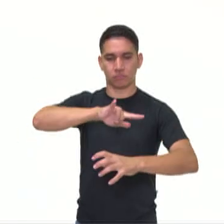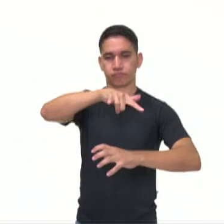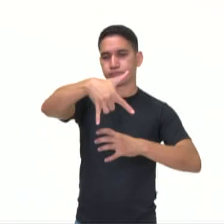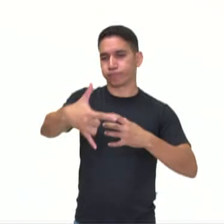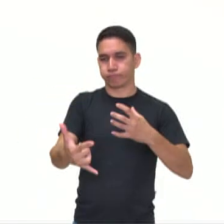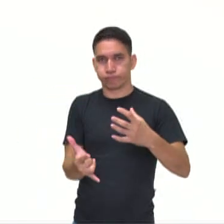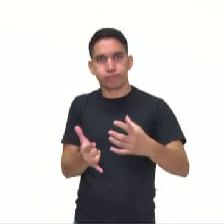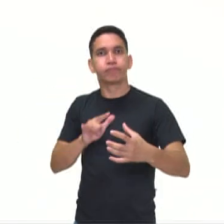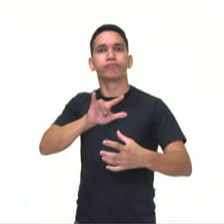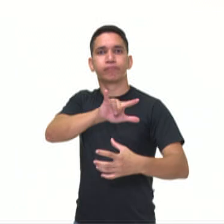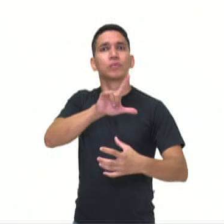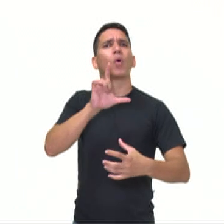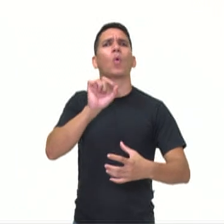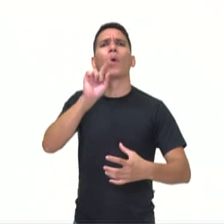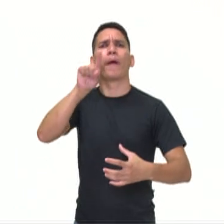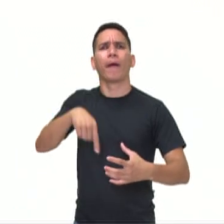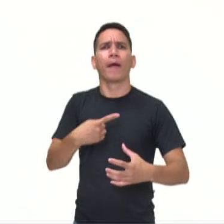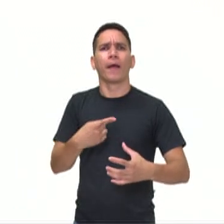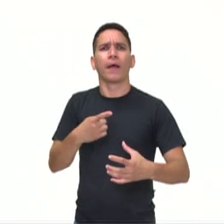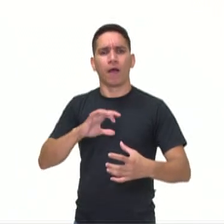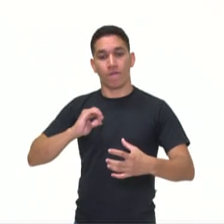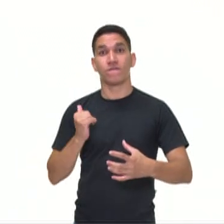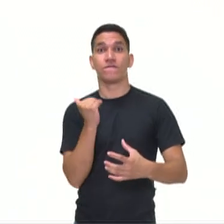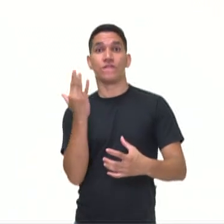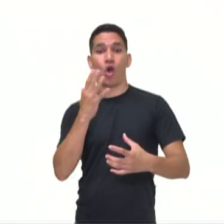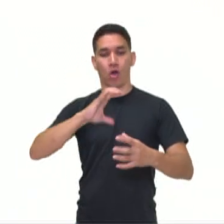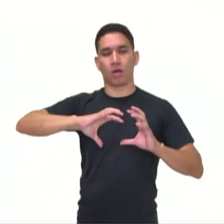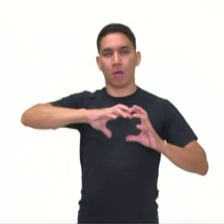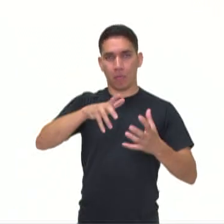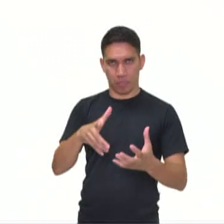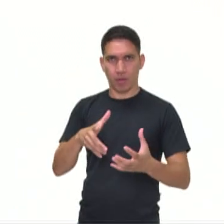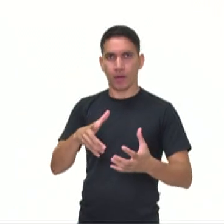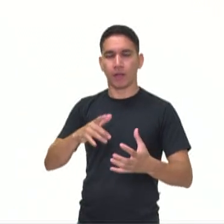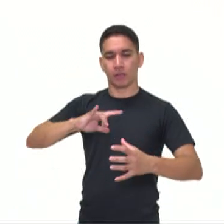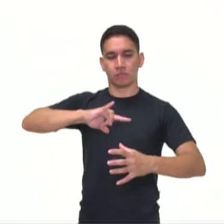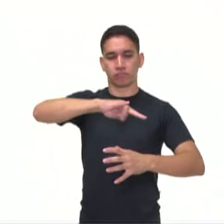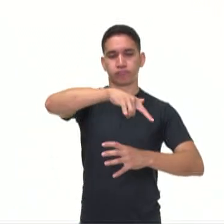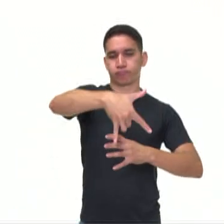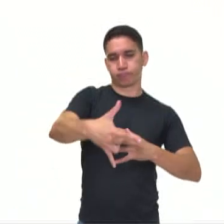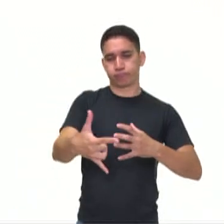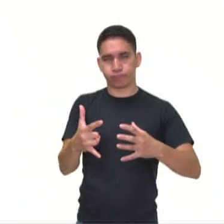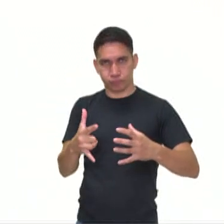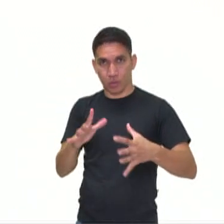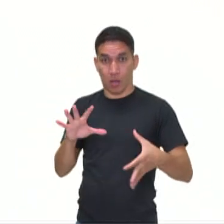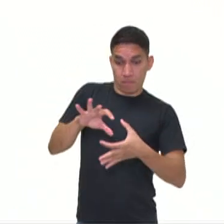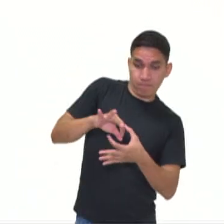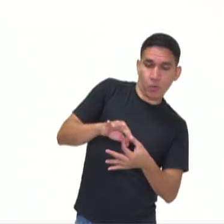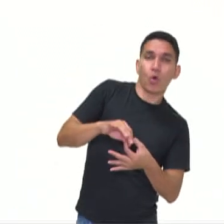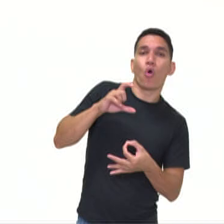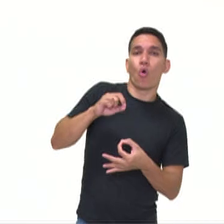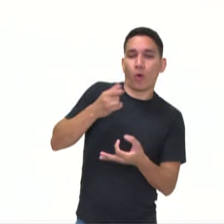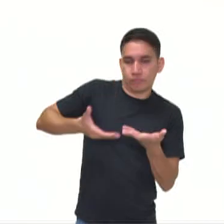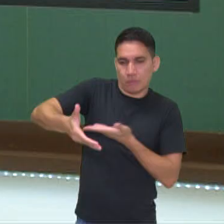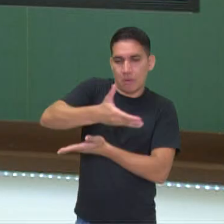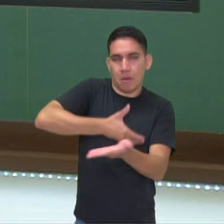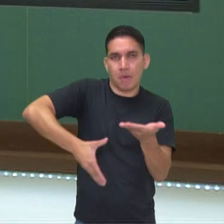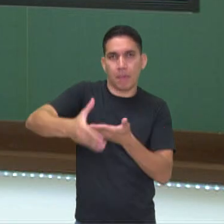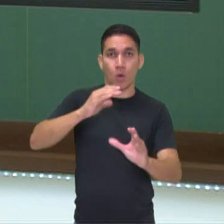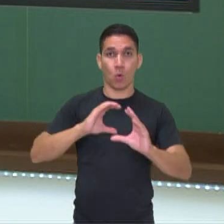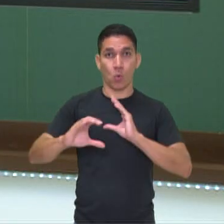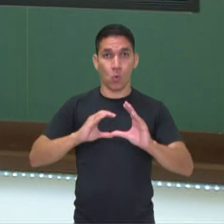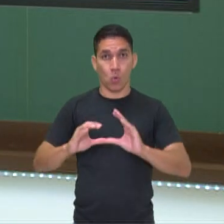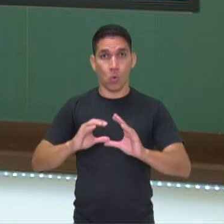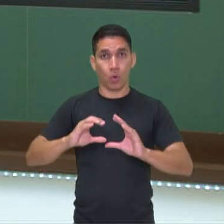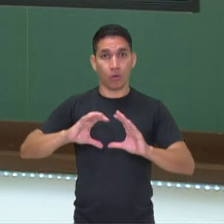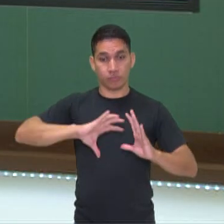artificiais, que são equipamentos que orbitam o nosso planeta e integram as redes de telecomunicações globais. Então, além